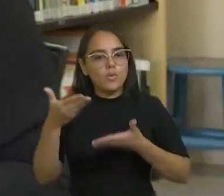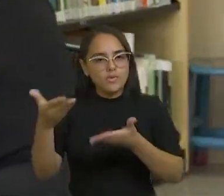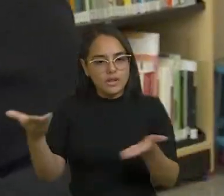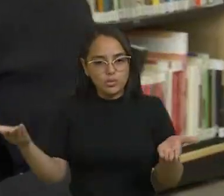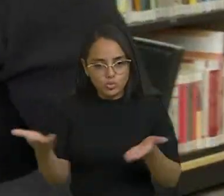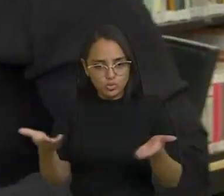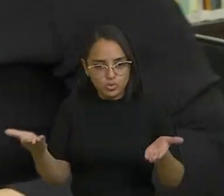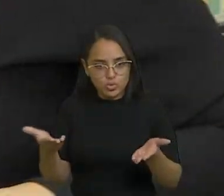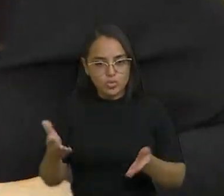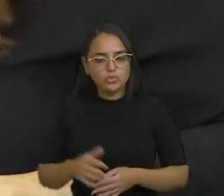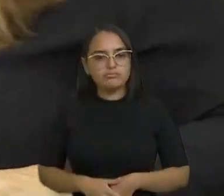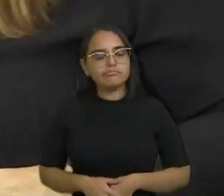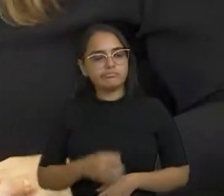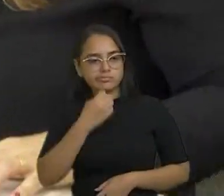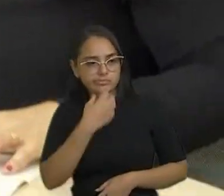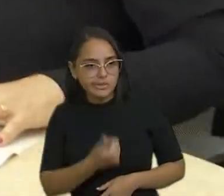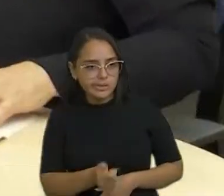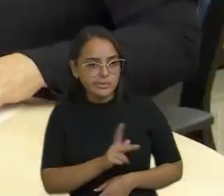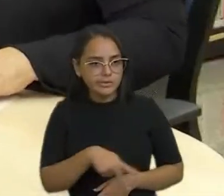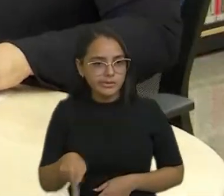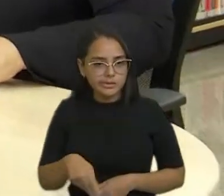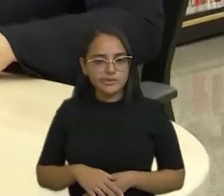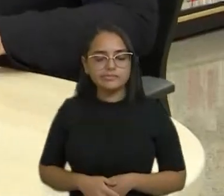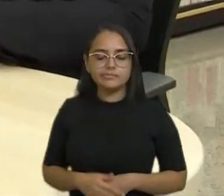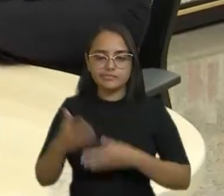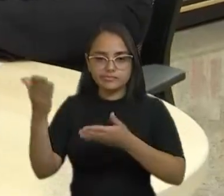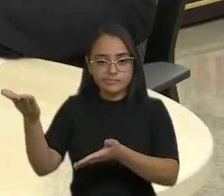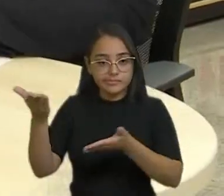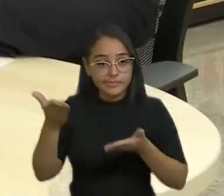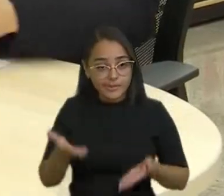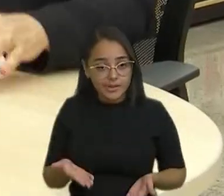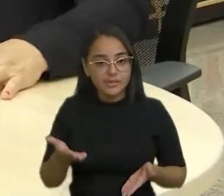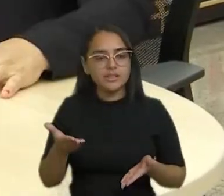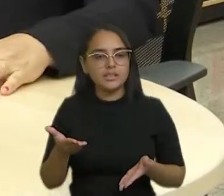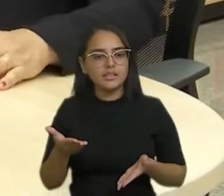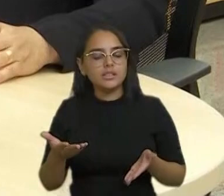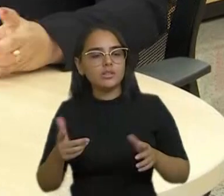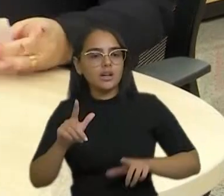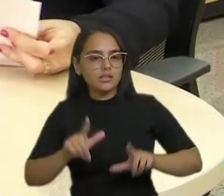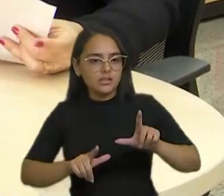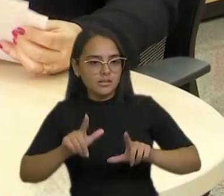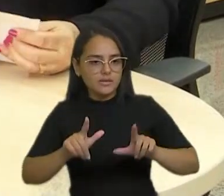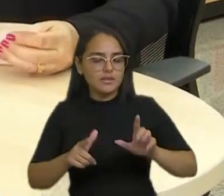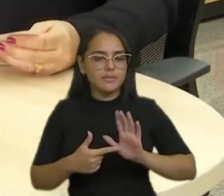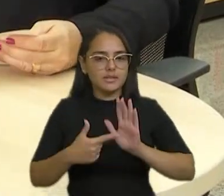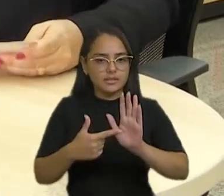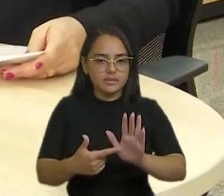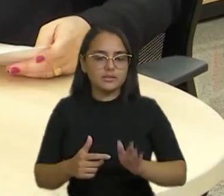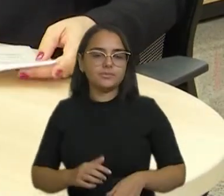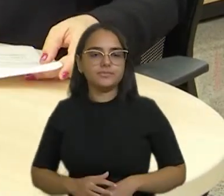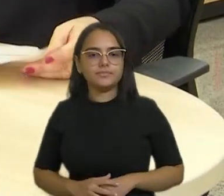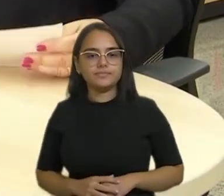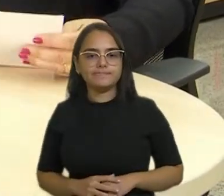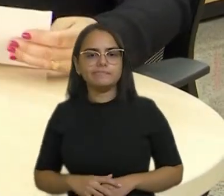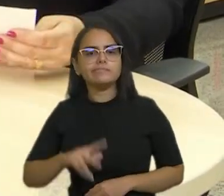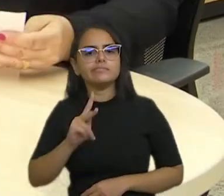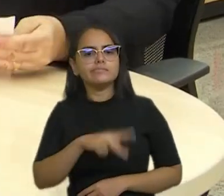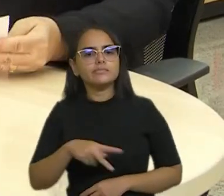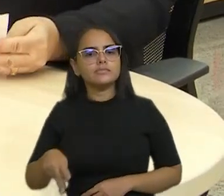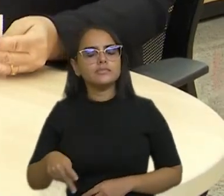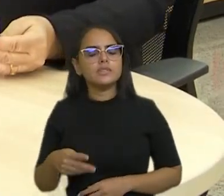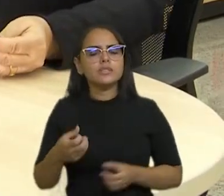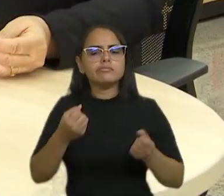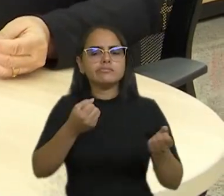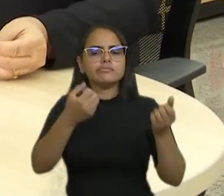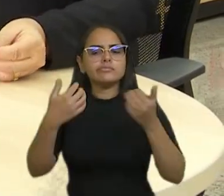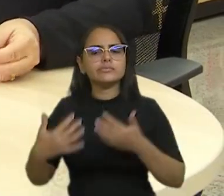Tudo bem, professor? Tudo bom, Rosane? Seja bem-vindo ao Cabeceira. Muito obrigado. Professor, conta um pouco